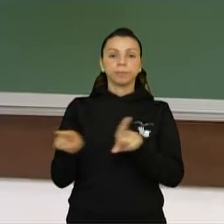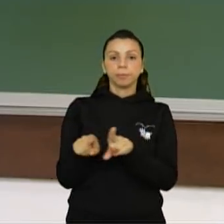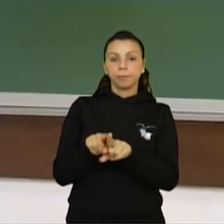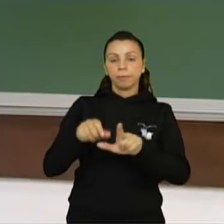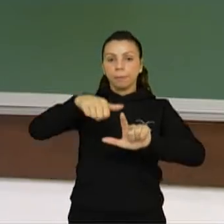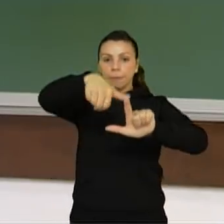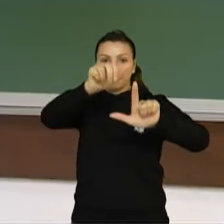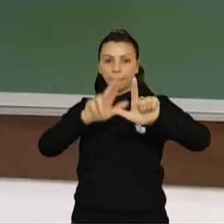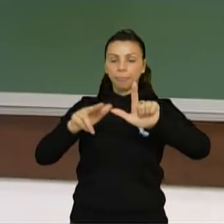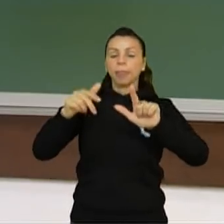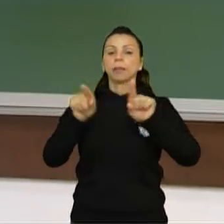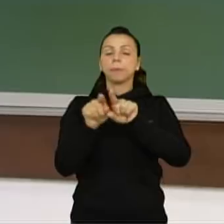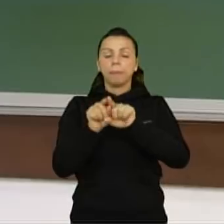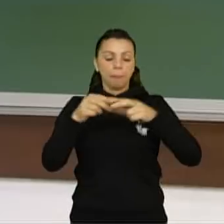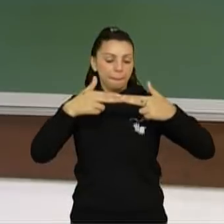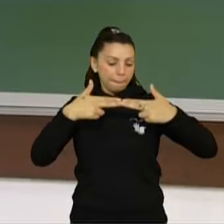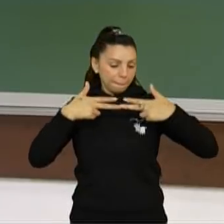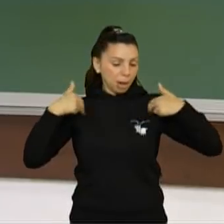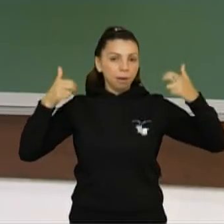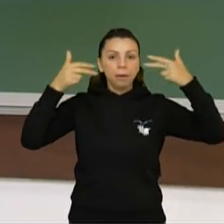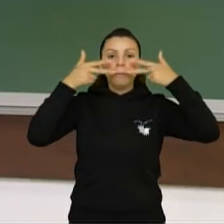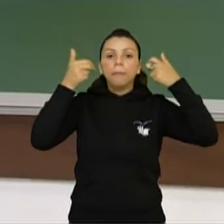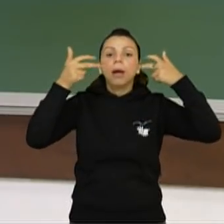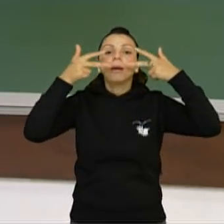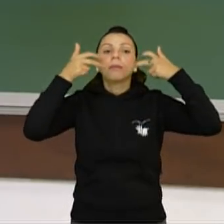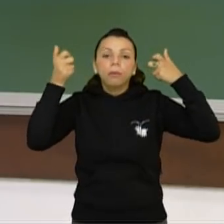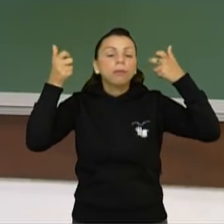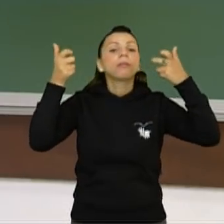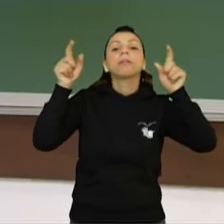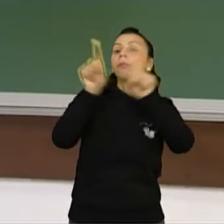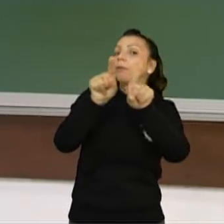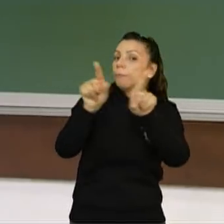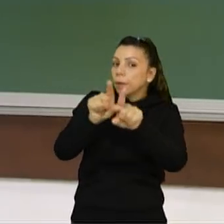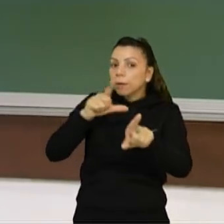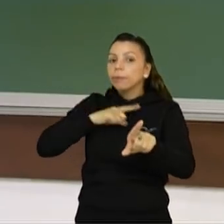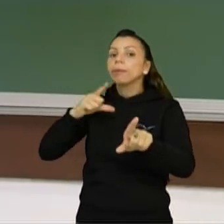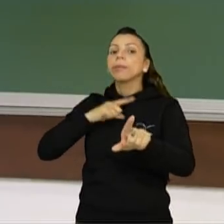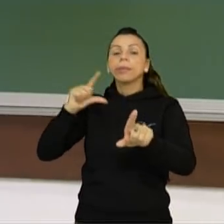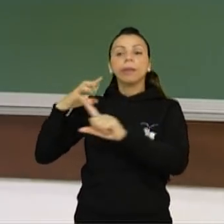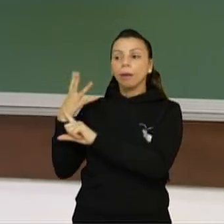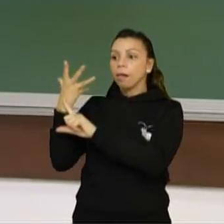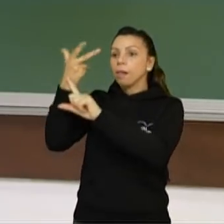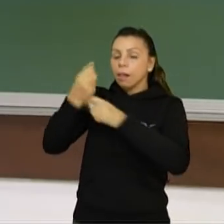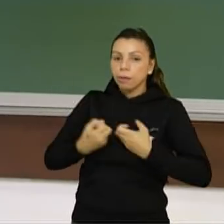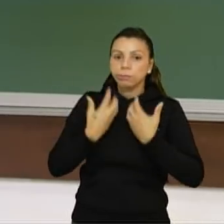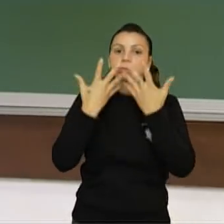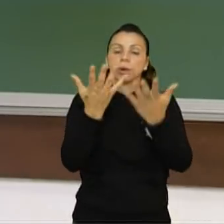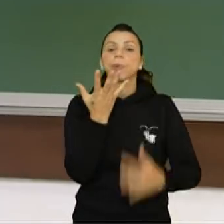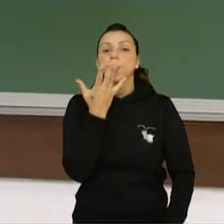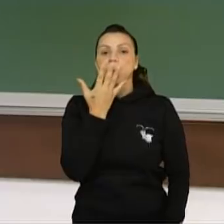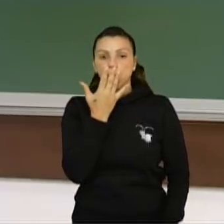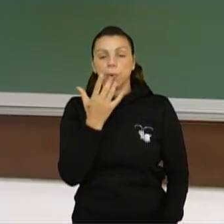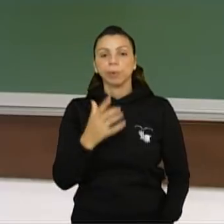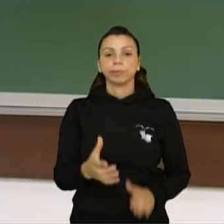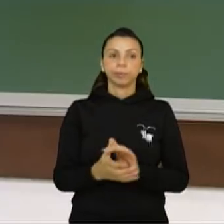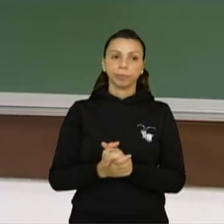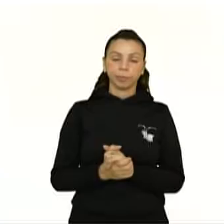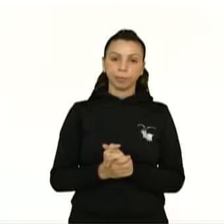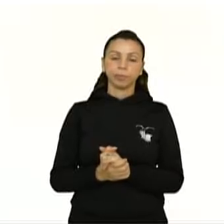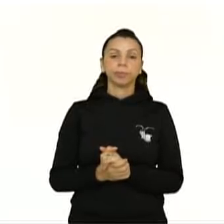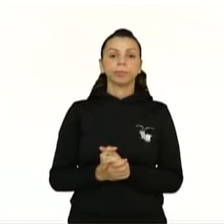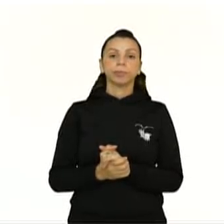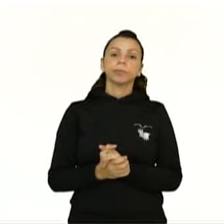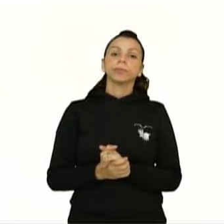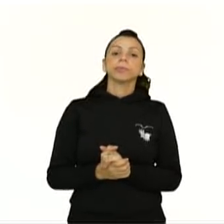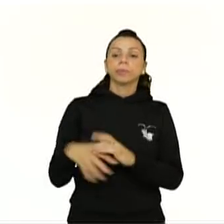pintura corporal indígena, mas em todas as produções que eles vão ter artísticas, vão estar presente a coloração. Também você vai ver na arte africana